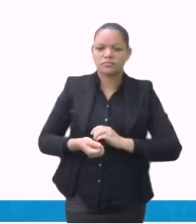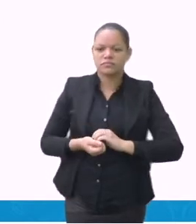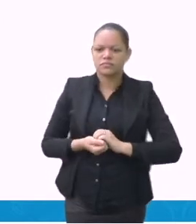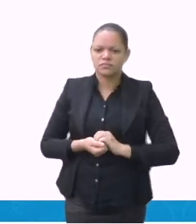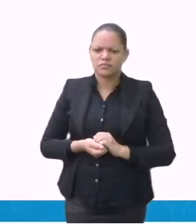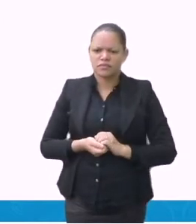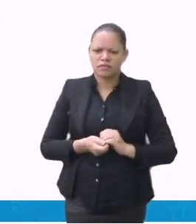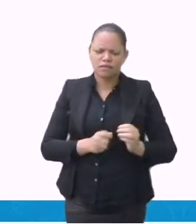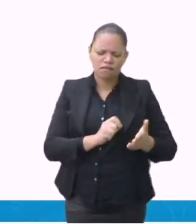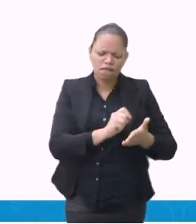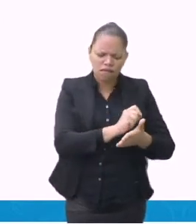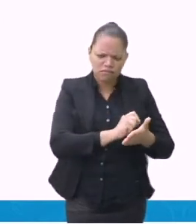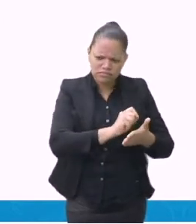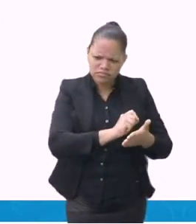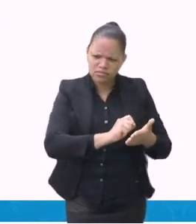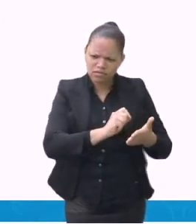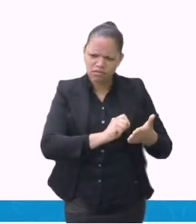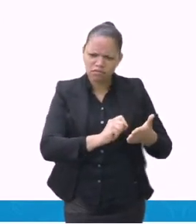Anota comigo.